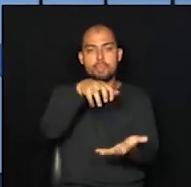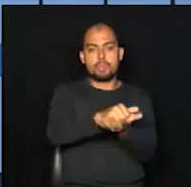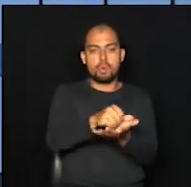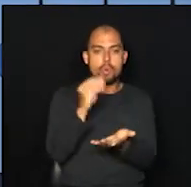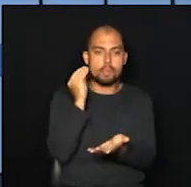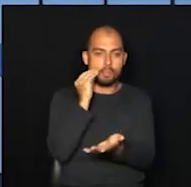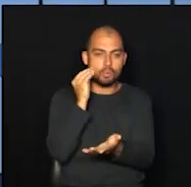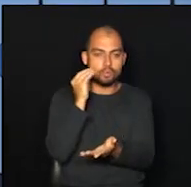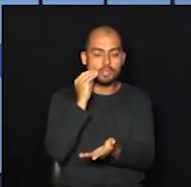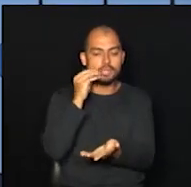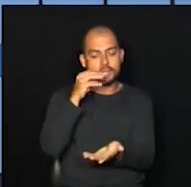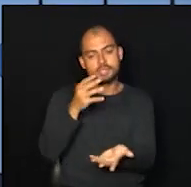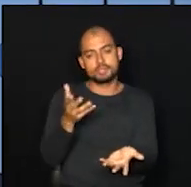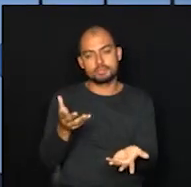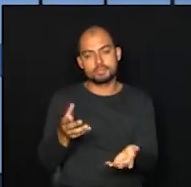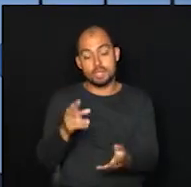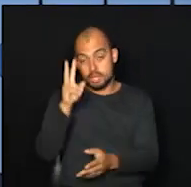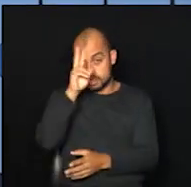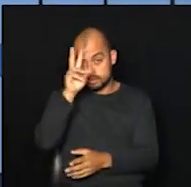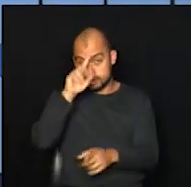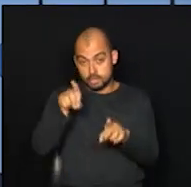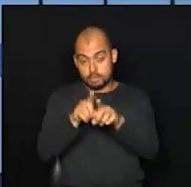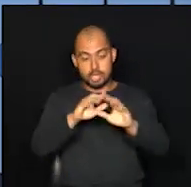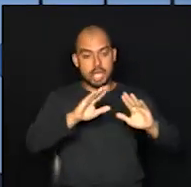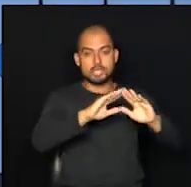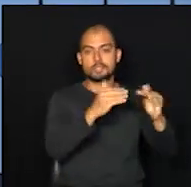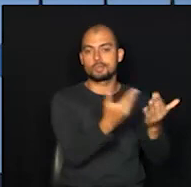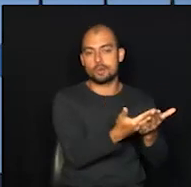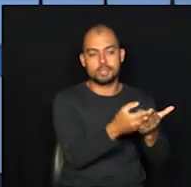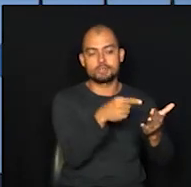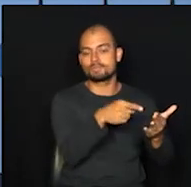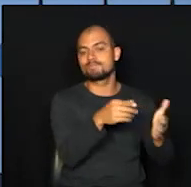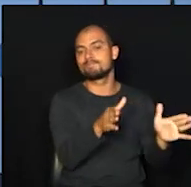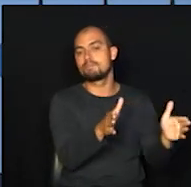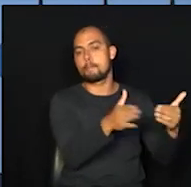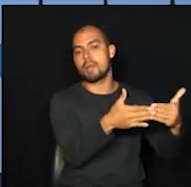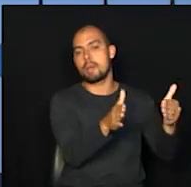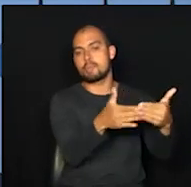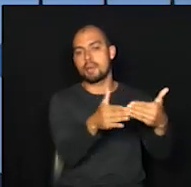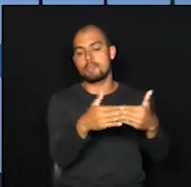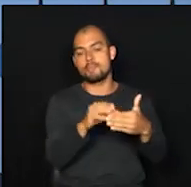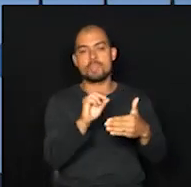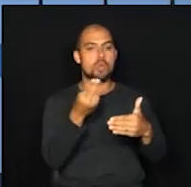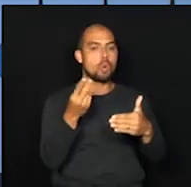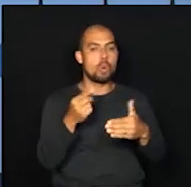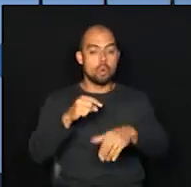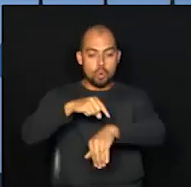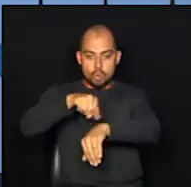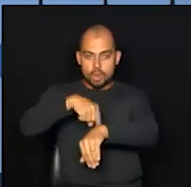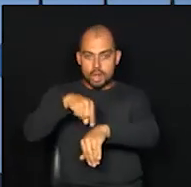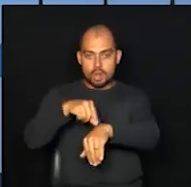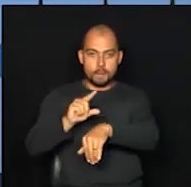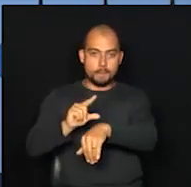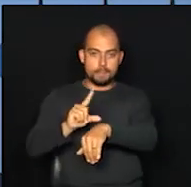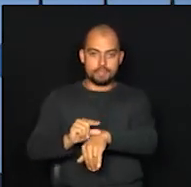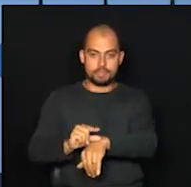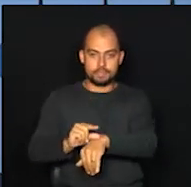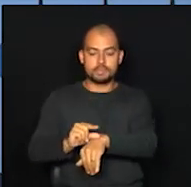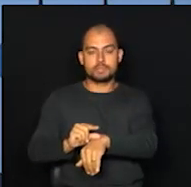chance. Lembrando que muitas das escolas estão fechadas ou estão trabalhando em horário restrito. Por isso